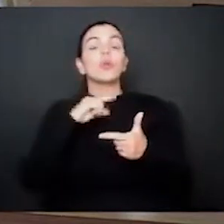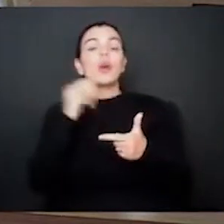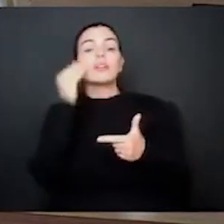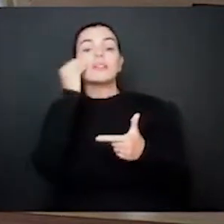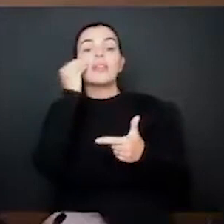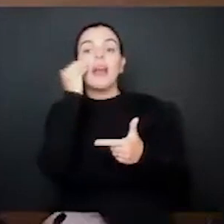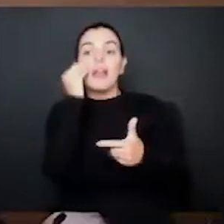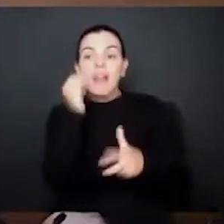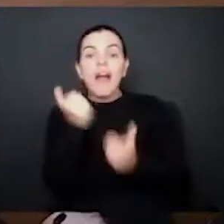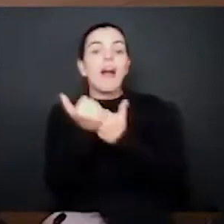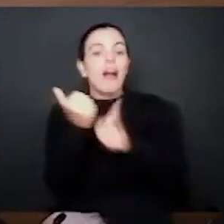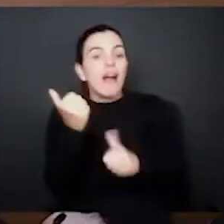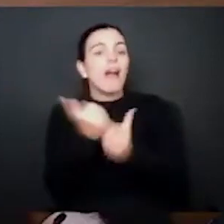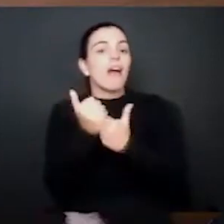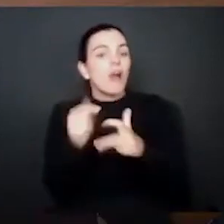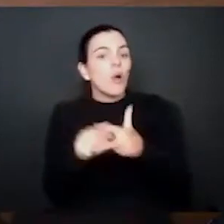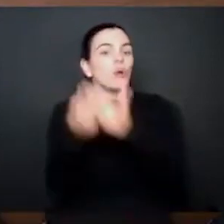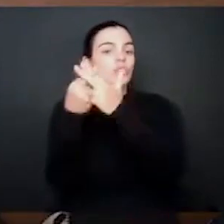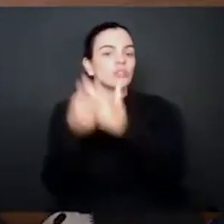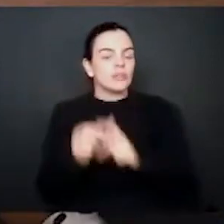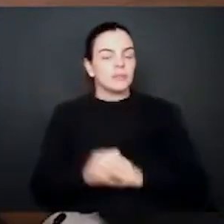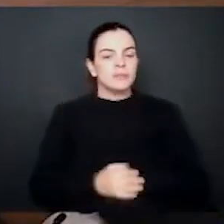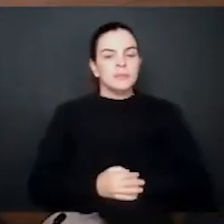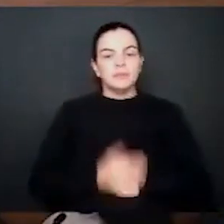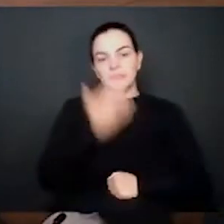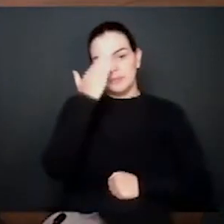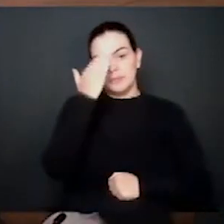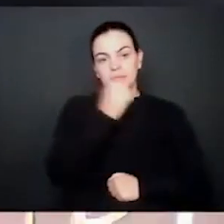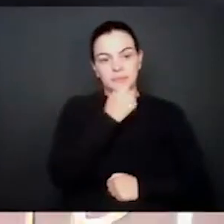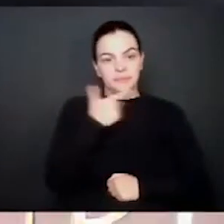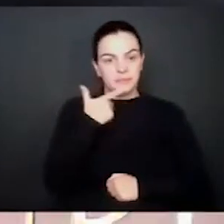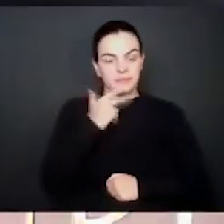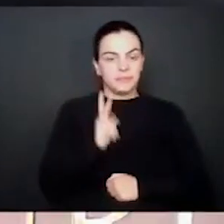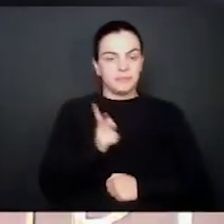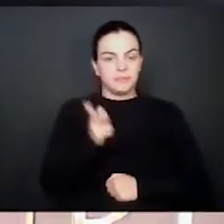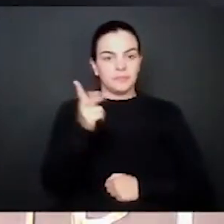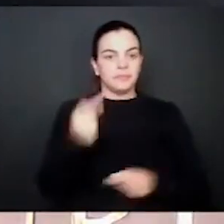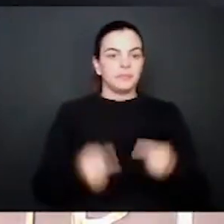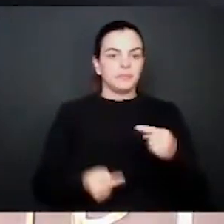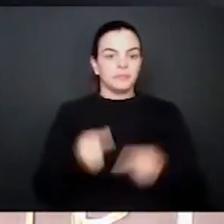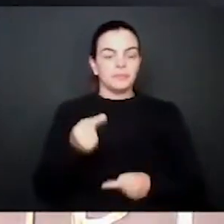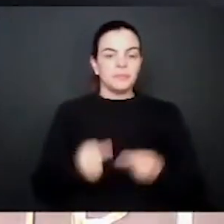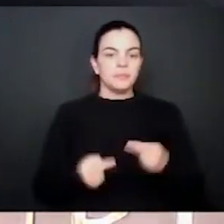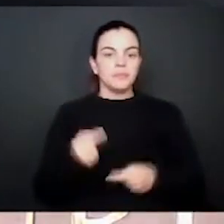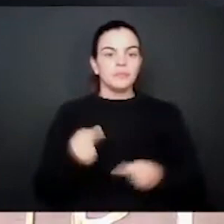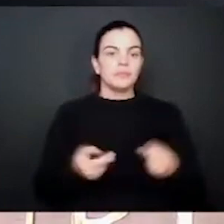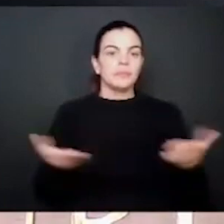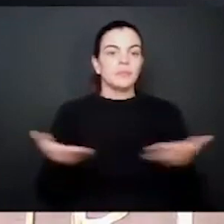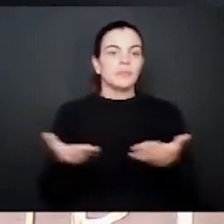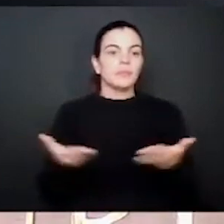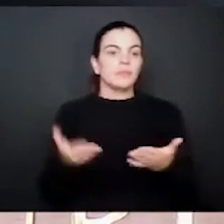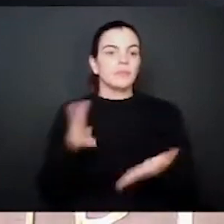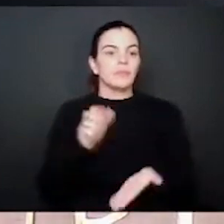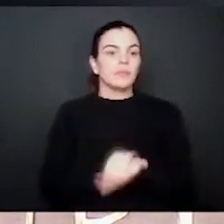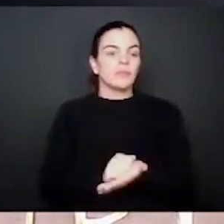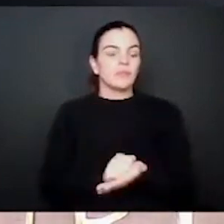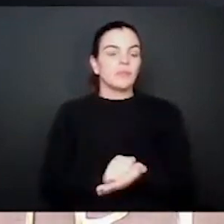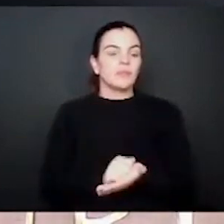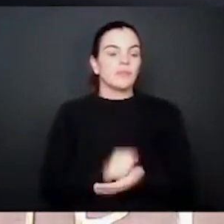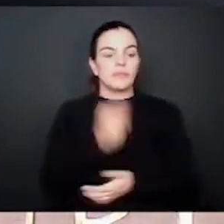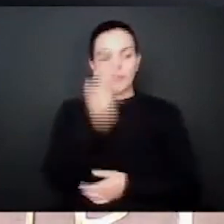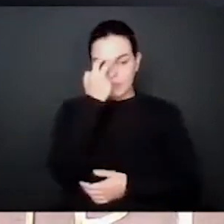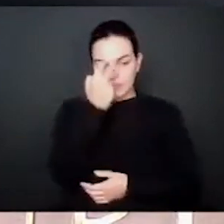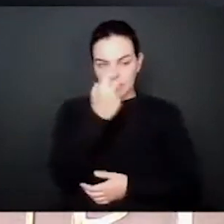apoio. Obrigada. Obrigado, vereadora Amália Tortato. Seguimos na discussão do projeto. Inscrito para discutir, o vereador Rodrigo Braga Reis,